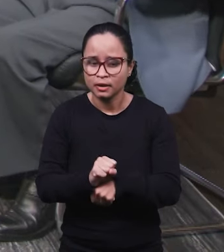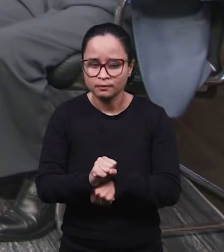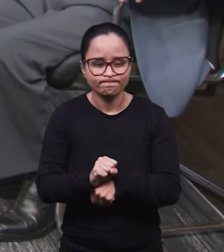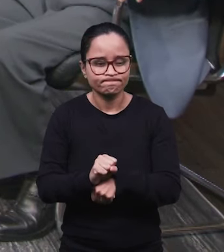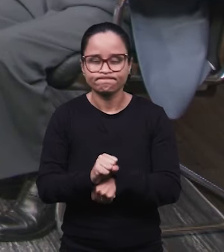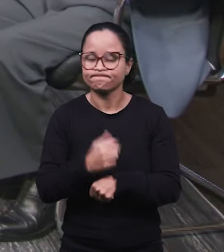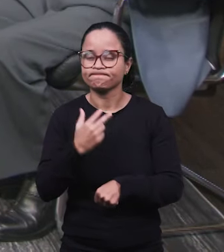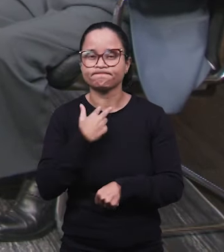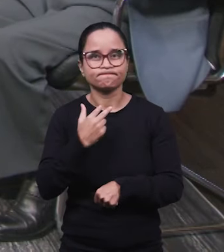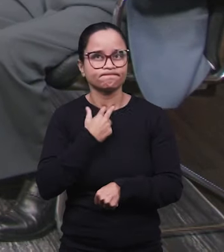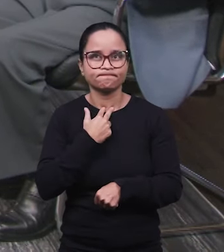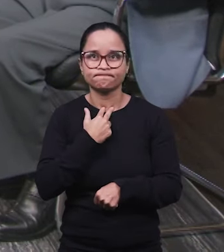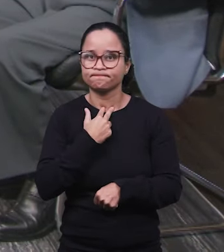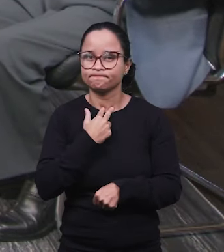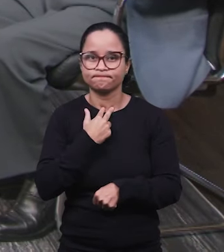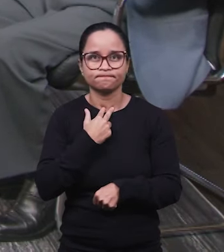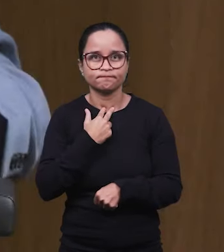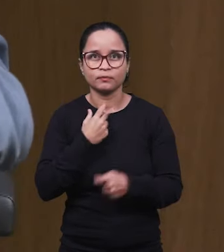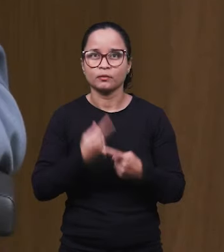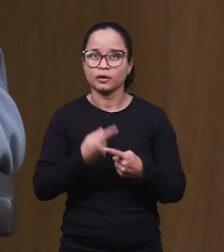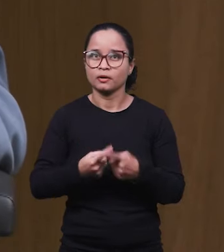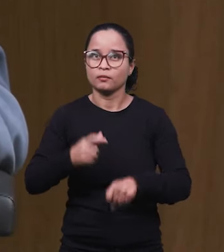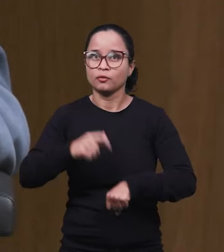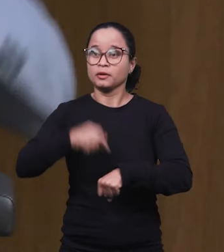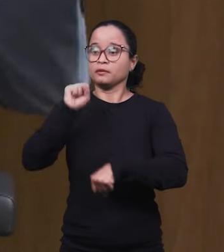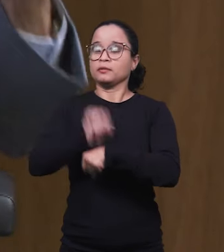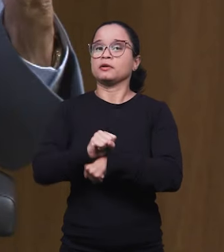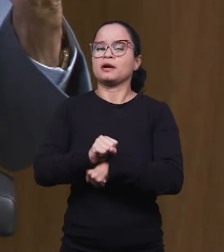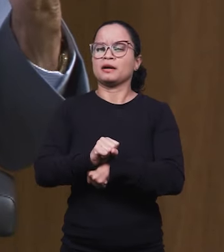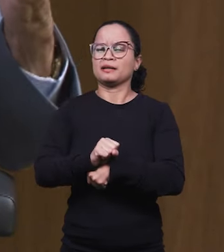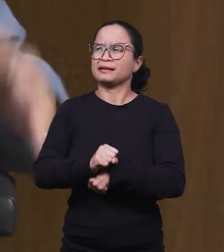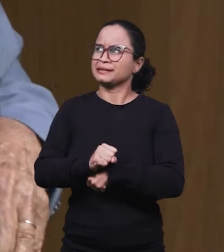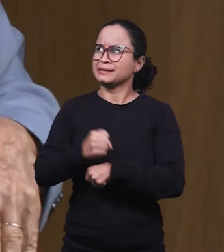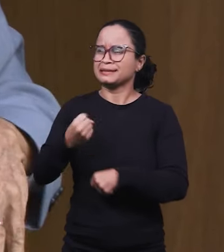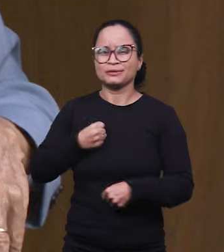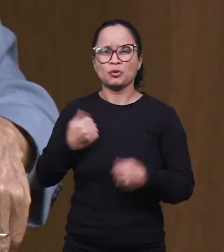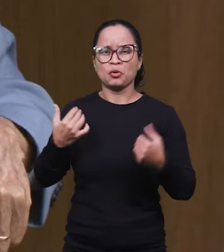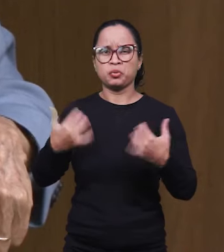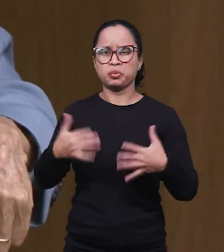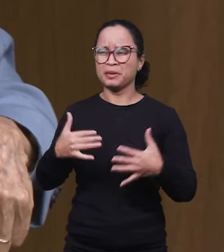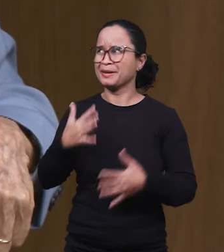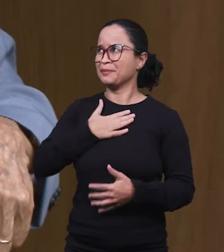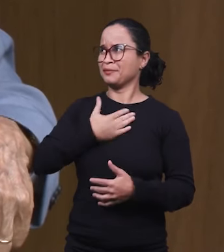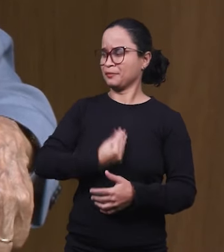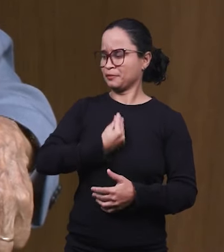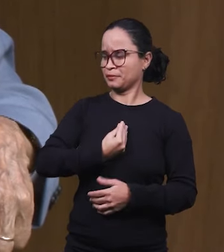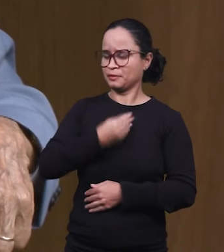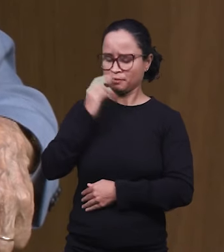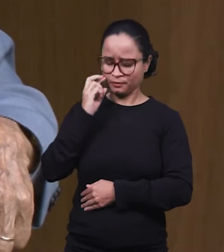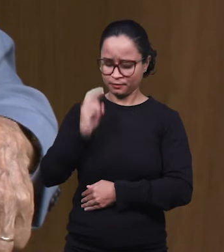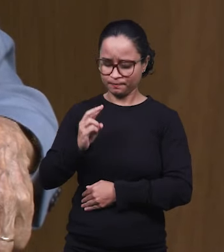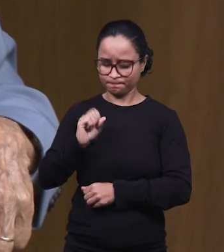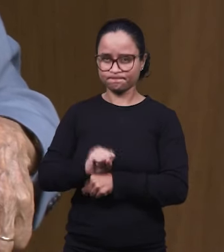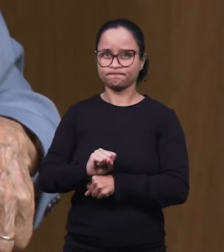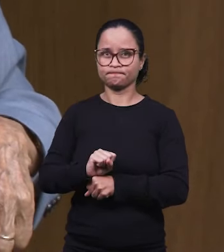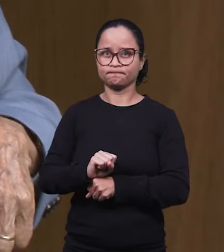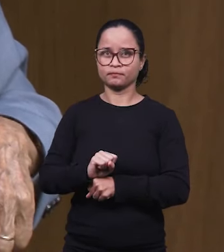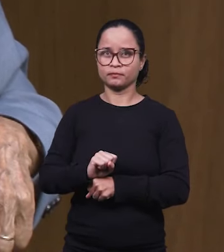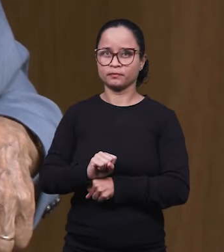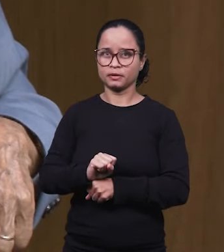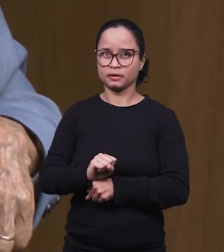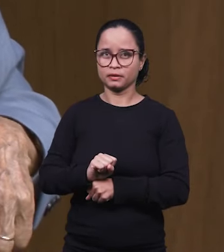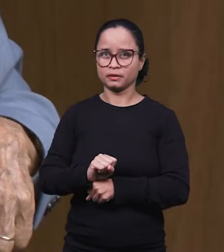posso. Porque quando ele parava, ai de mim, se eu parar, ele olhava para o chão. Deixava de